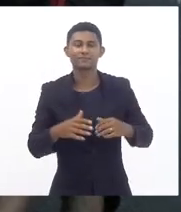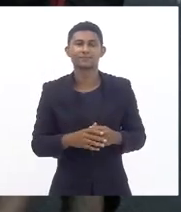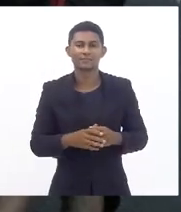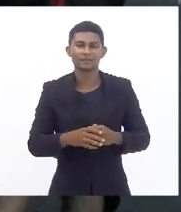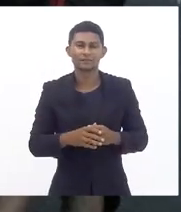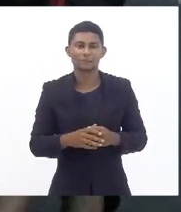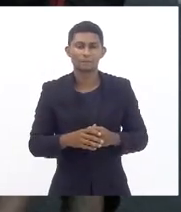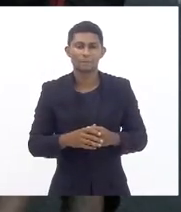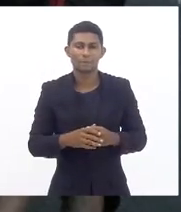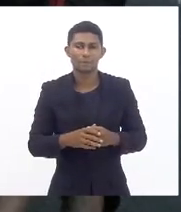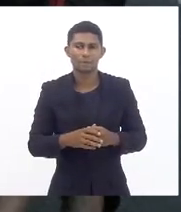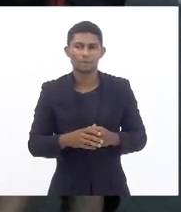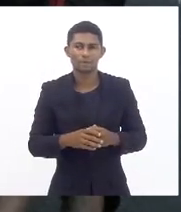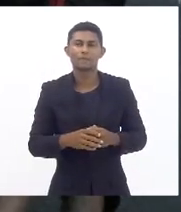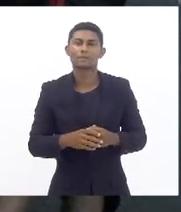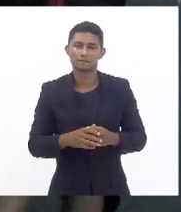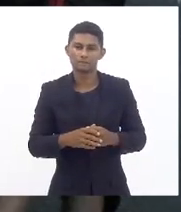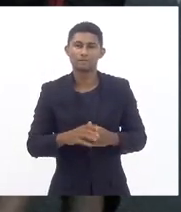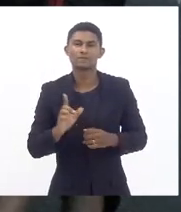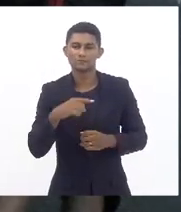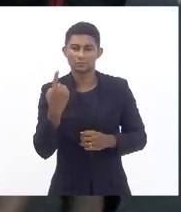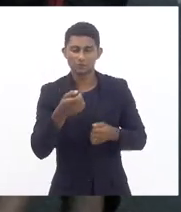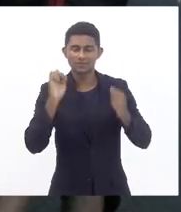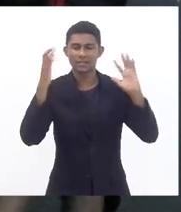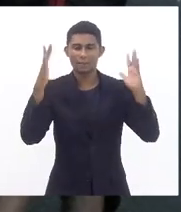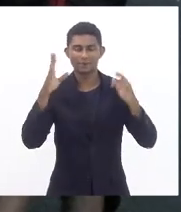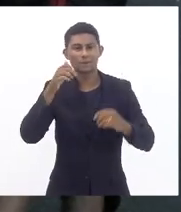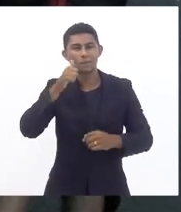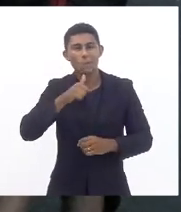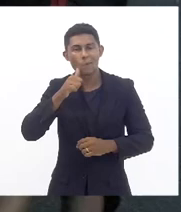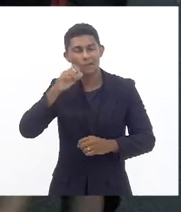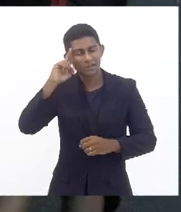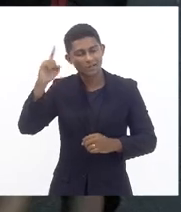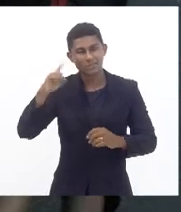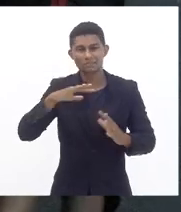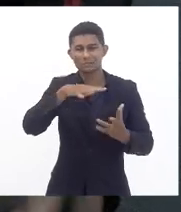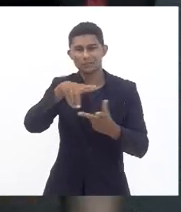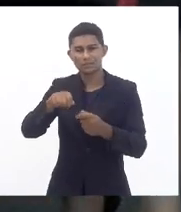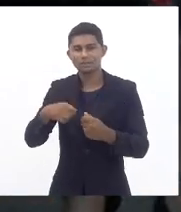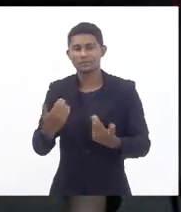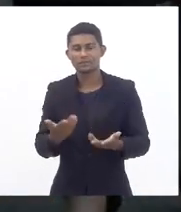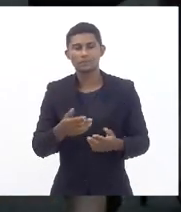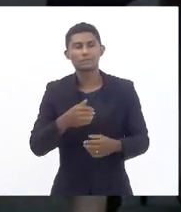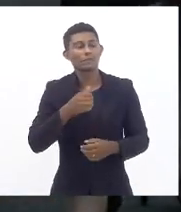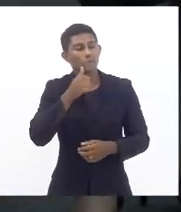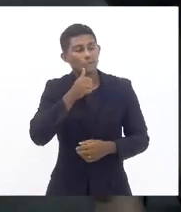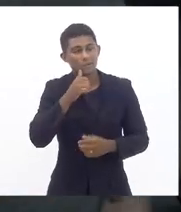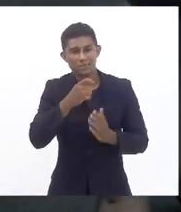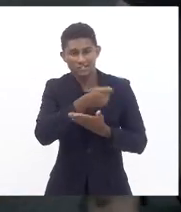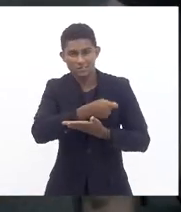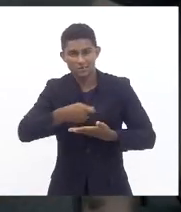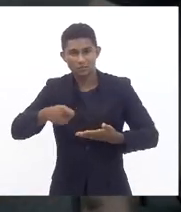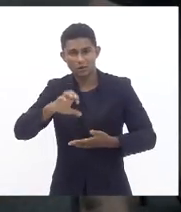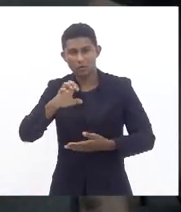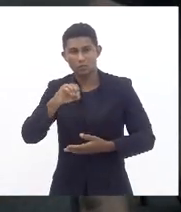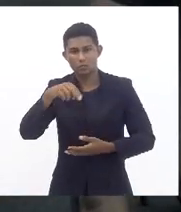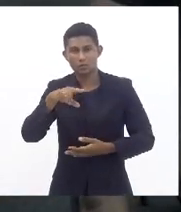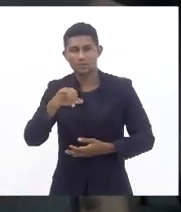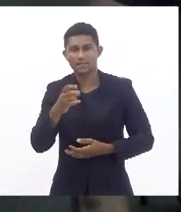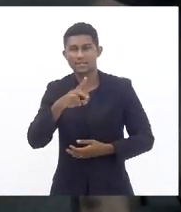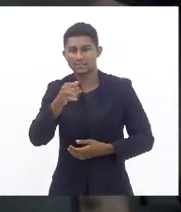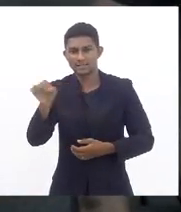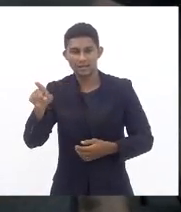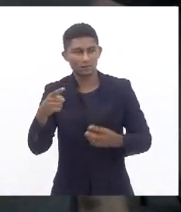de dar continuidade às nossas celebrações do Dia Internacional de Luta das Mulheres. Então, com Conceição Evaristo, uma homenagem e um presente às nossas